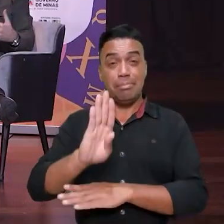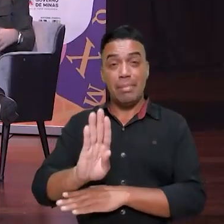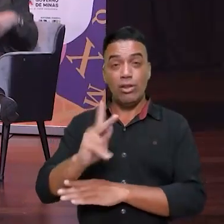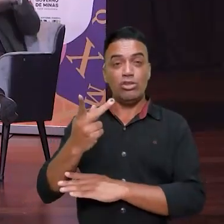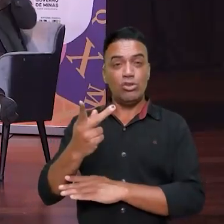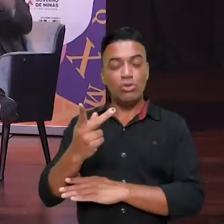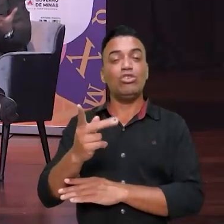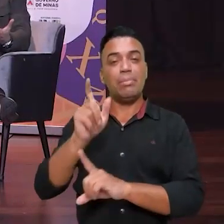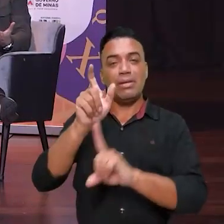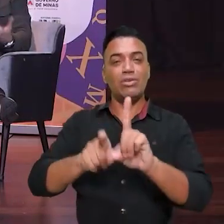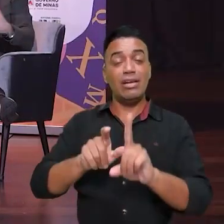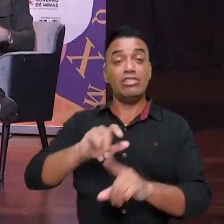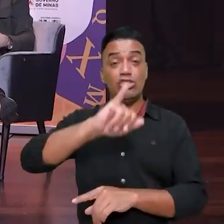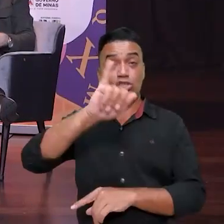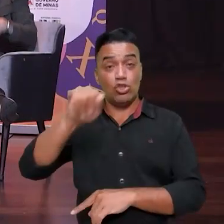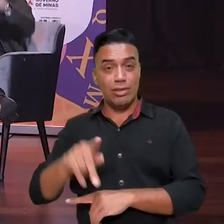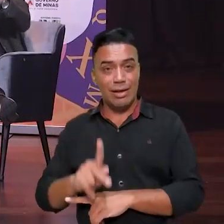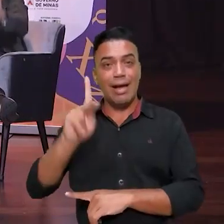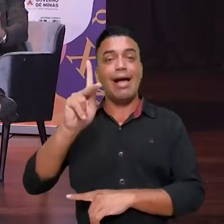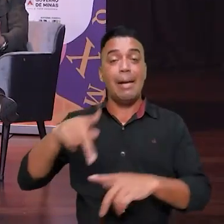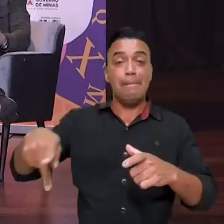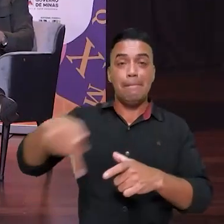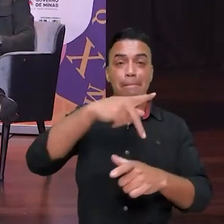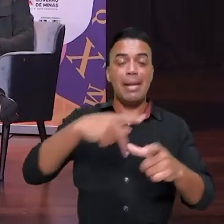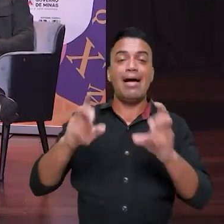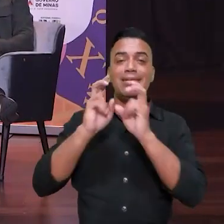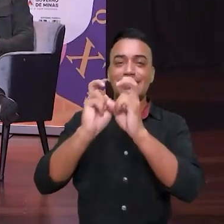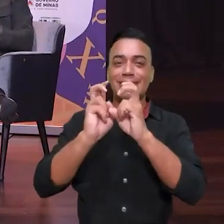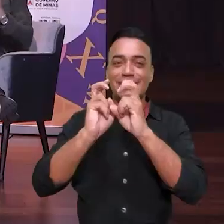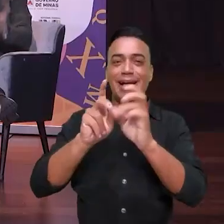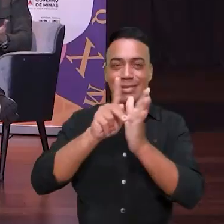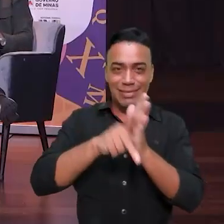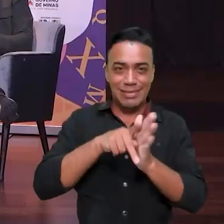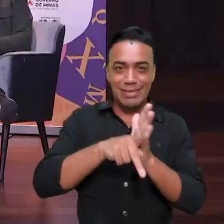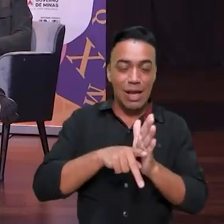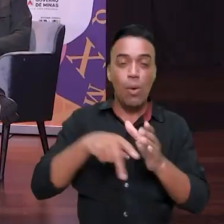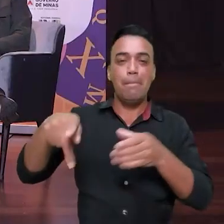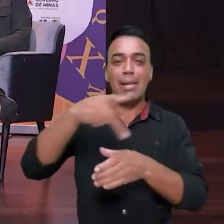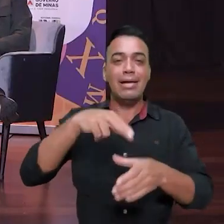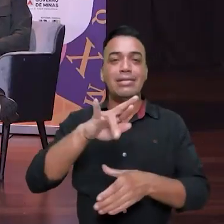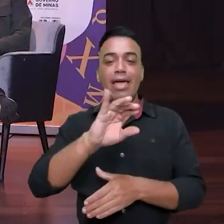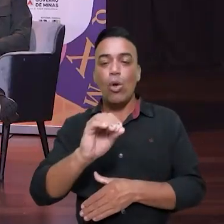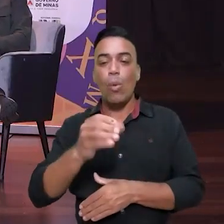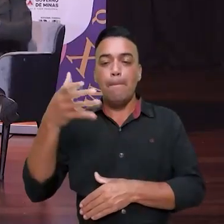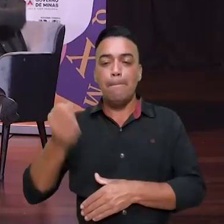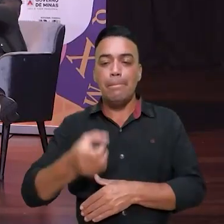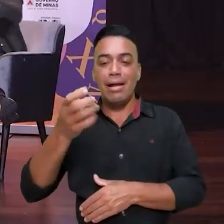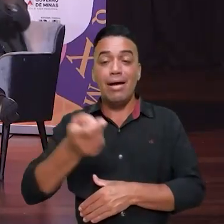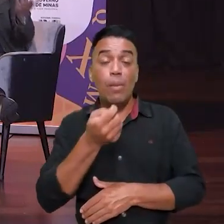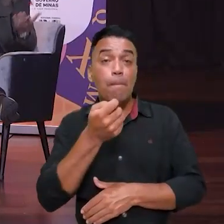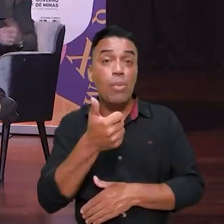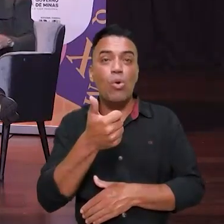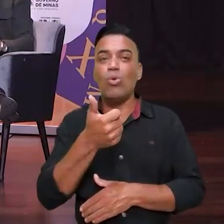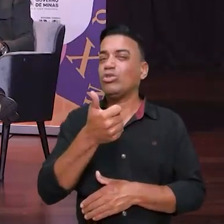é personagem, o JK é personagem, a Praça da Estação é personagem, Praça Rio Branco, um pouco